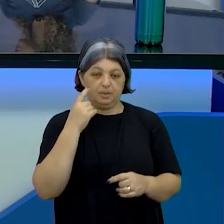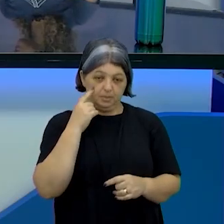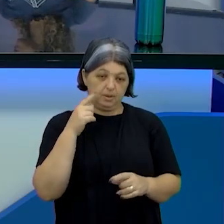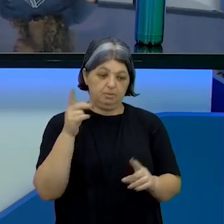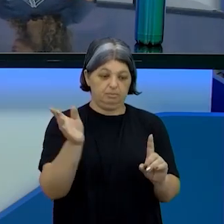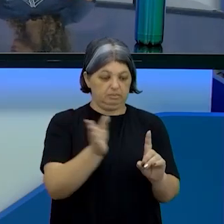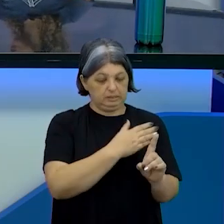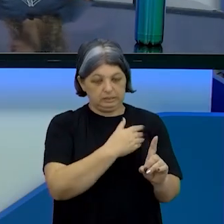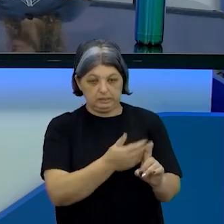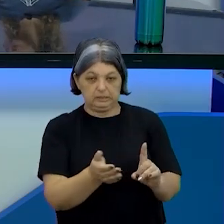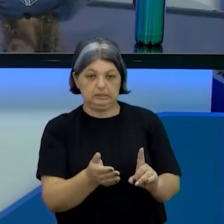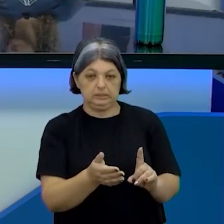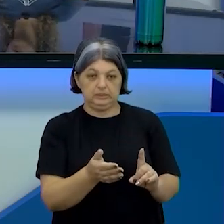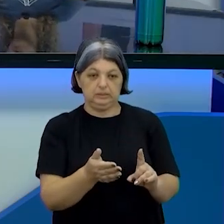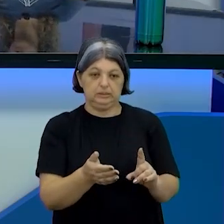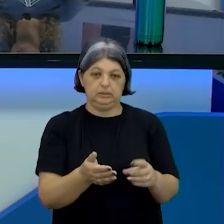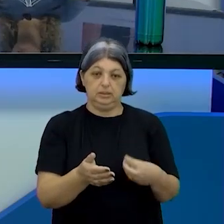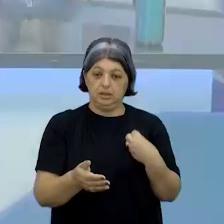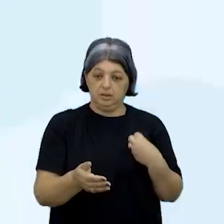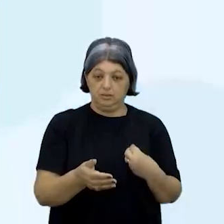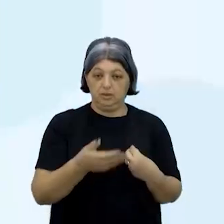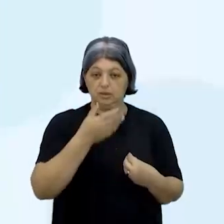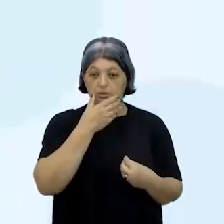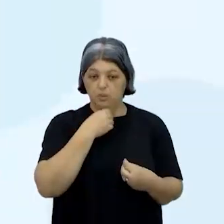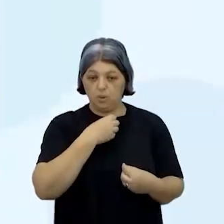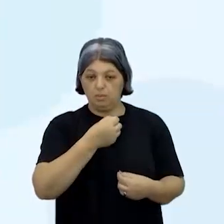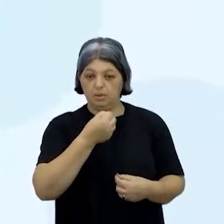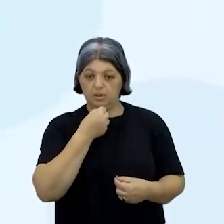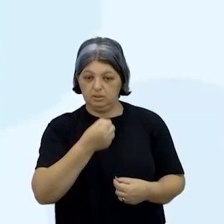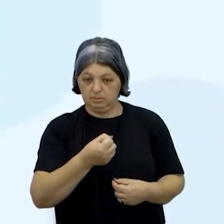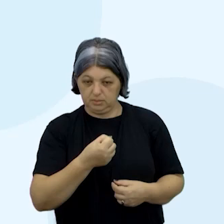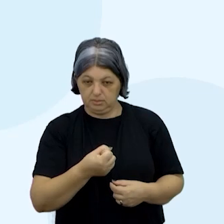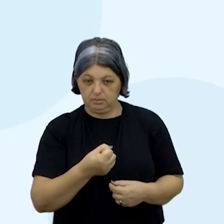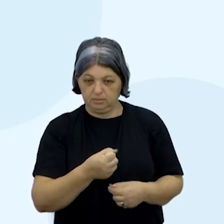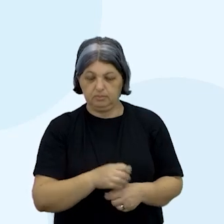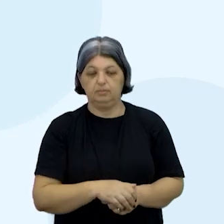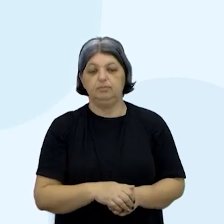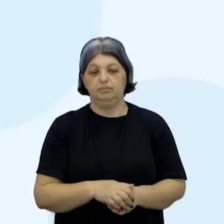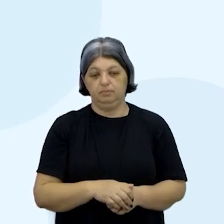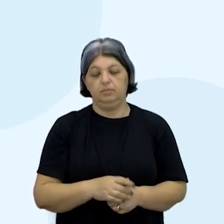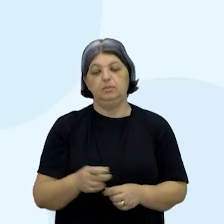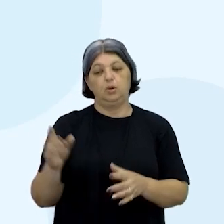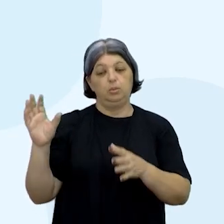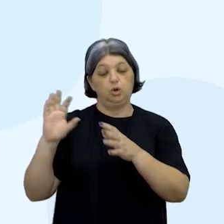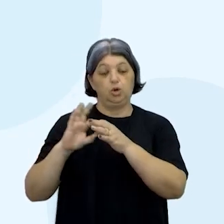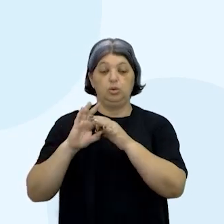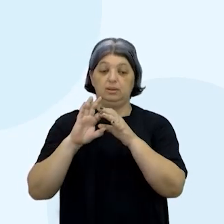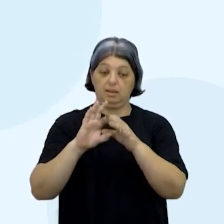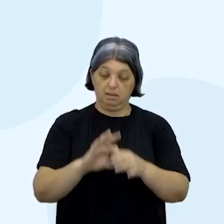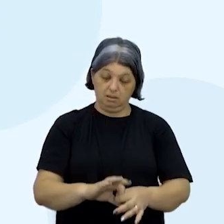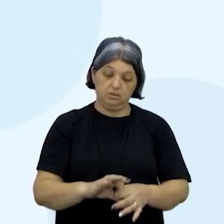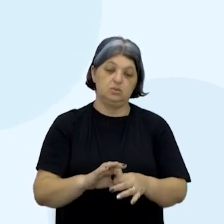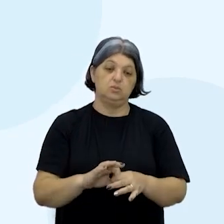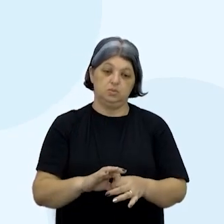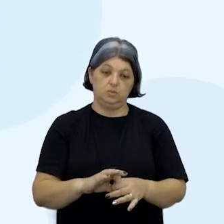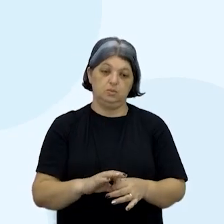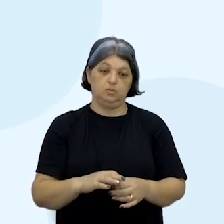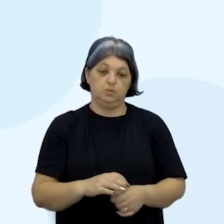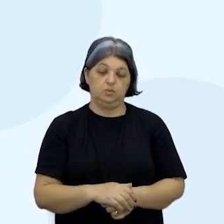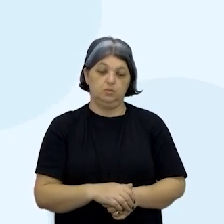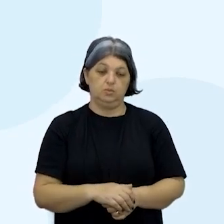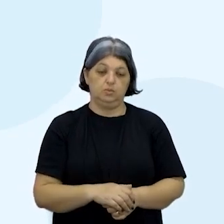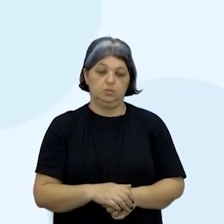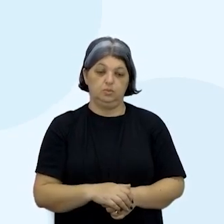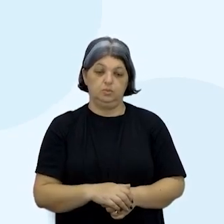vida do Assunção. Não, é o Will Smith, teve todo um contexto, romantizaram, mas eu